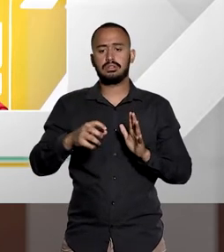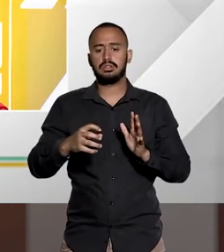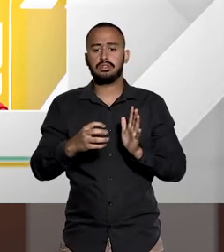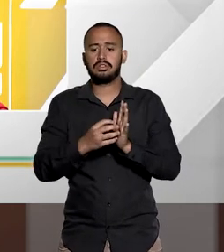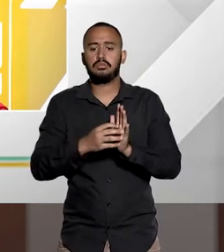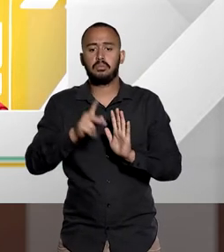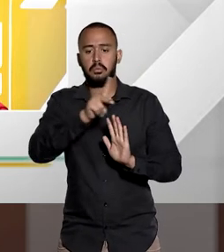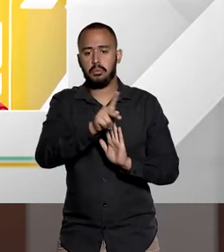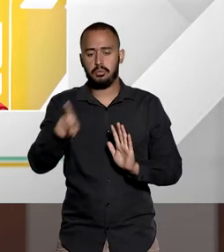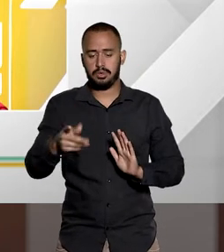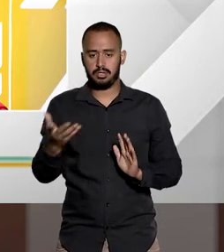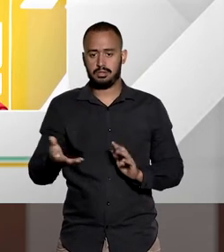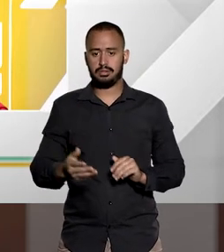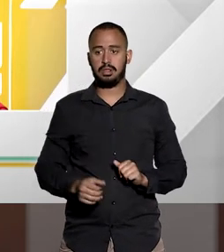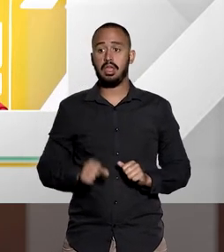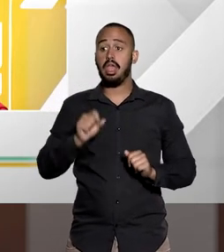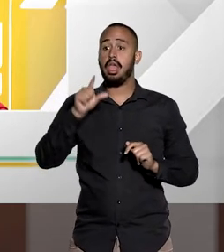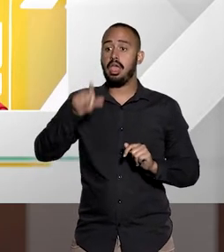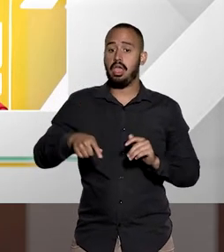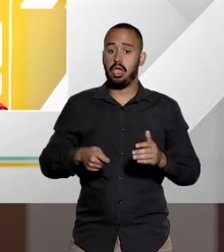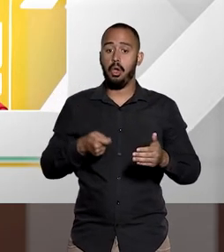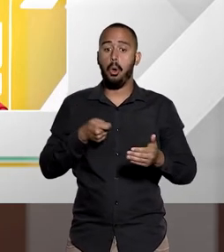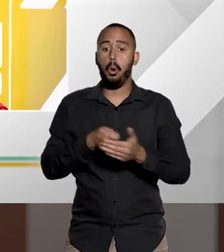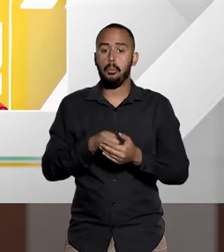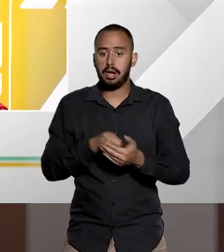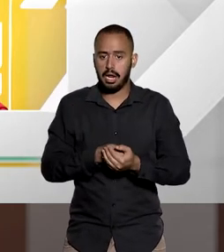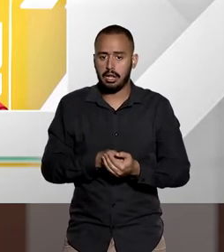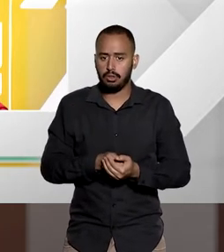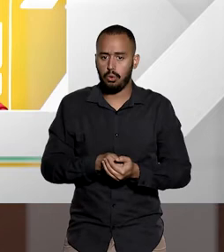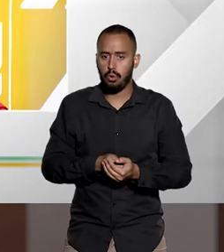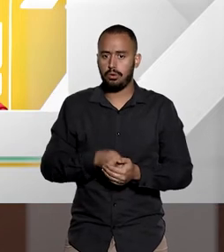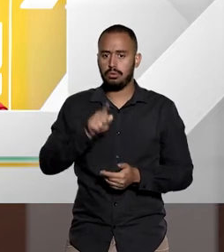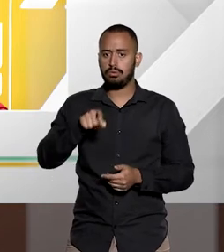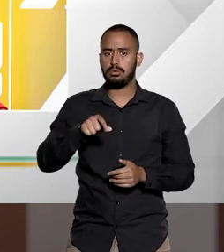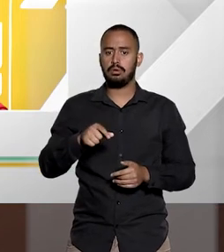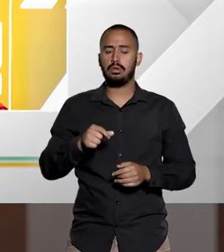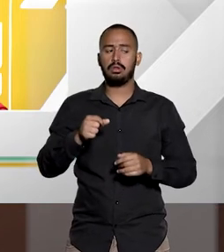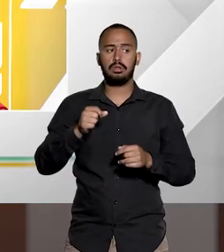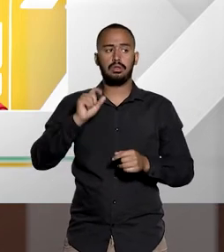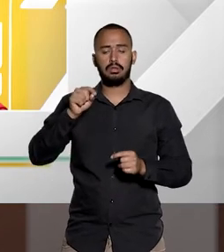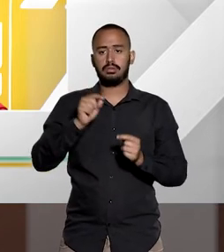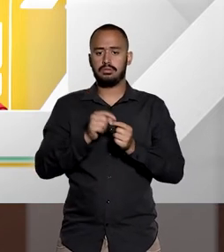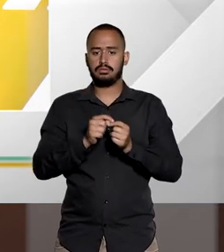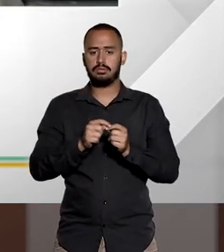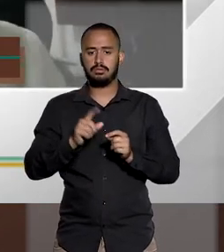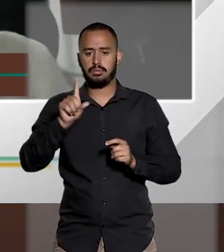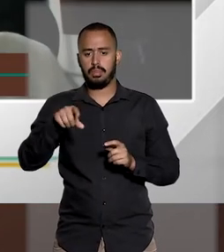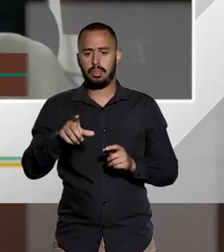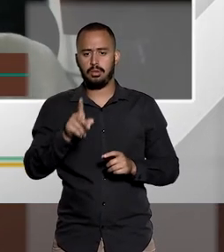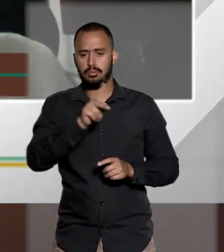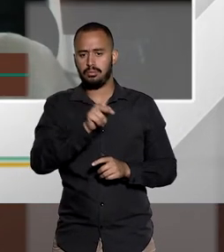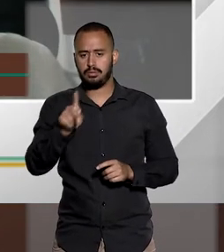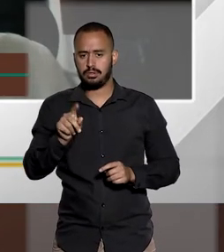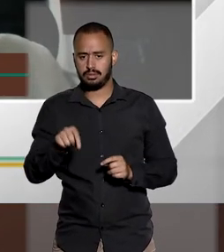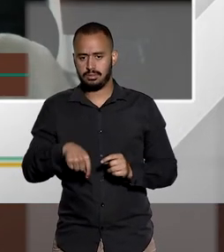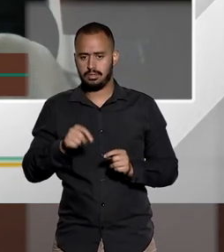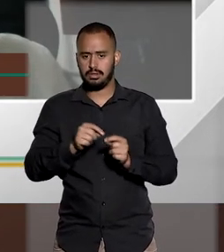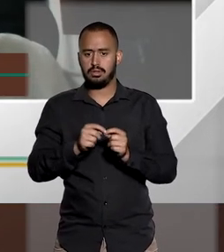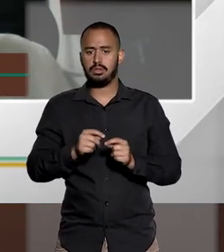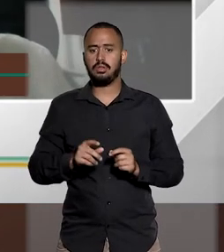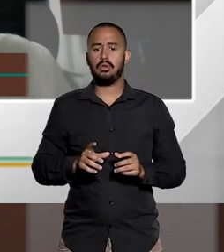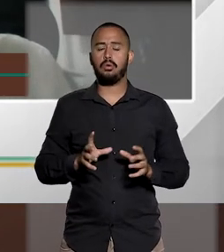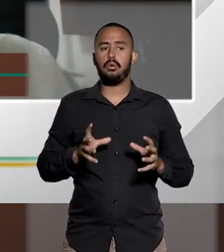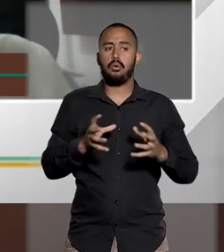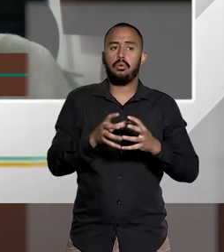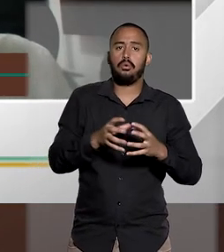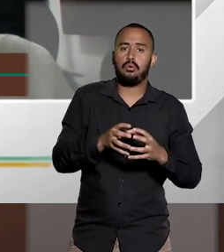Eu já adianto que é obrigatório o contraditório. A intervenção é uma medida que a administração pública adota em relação